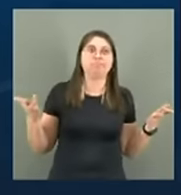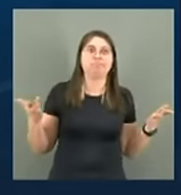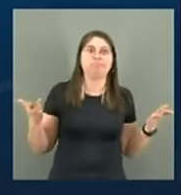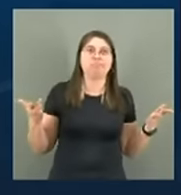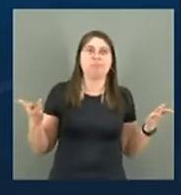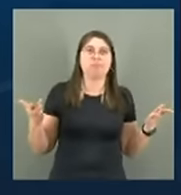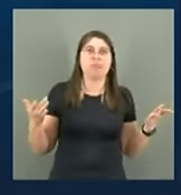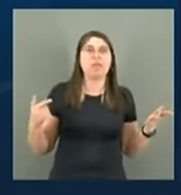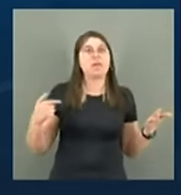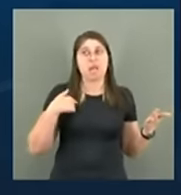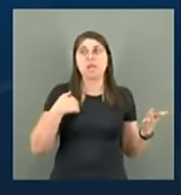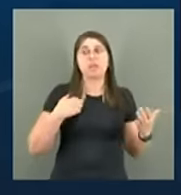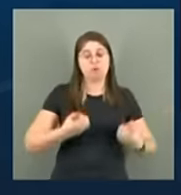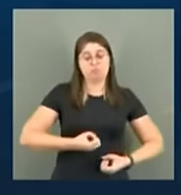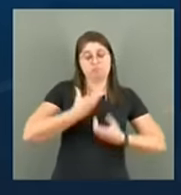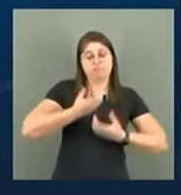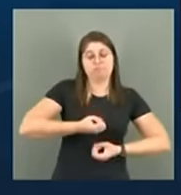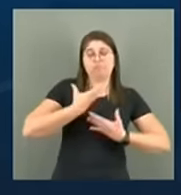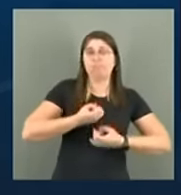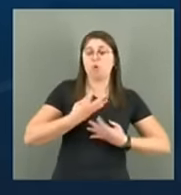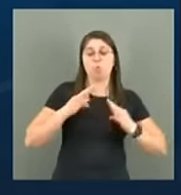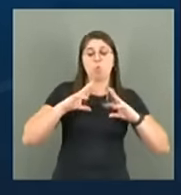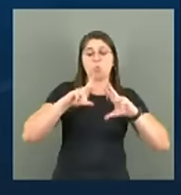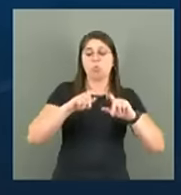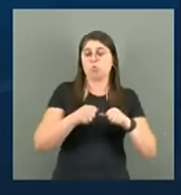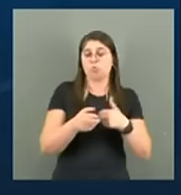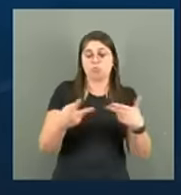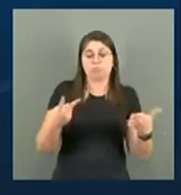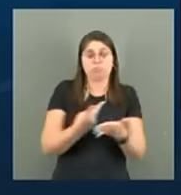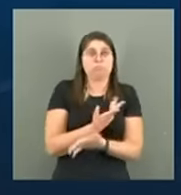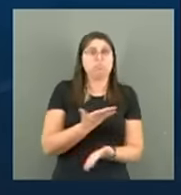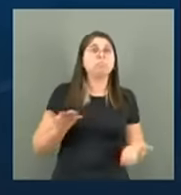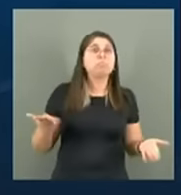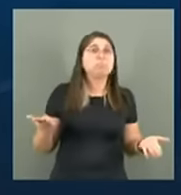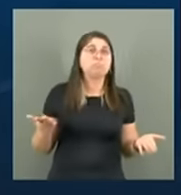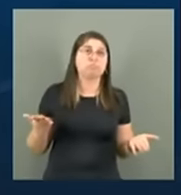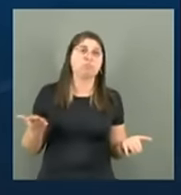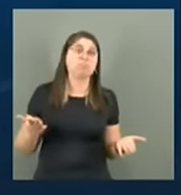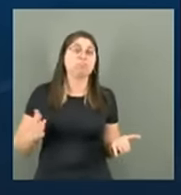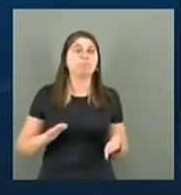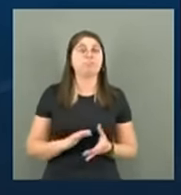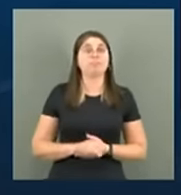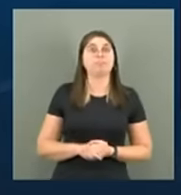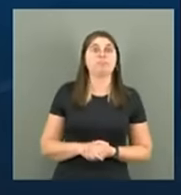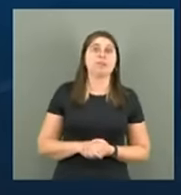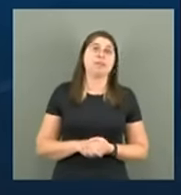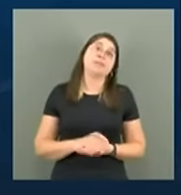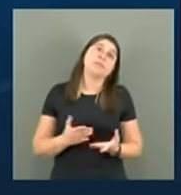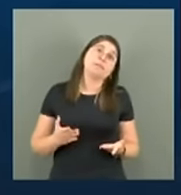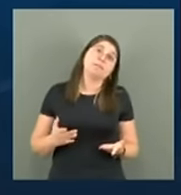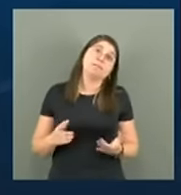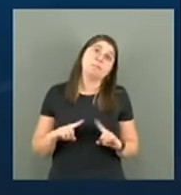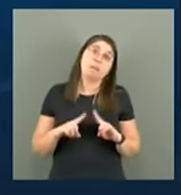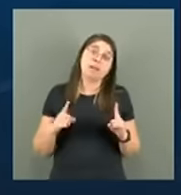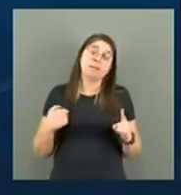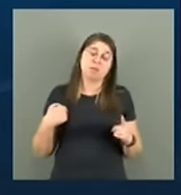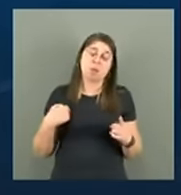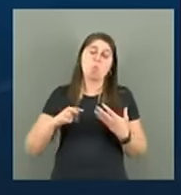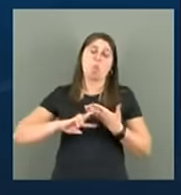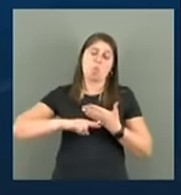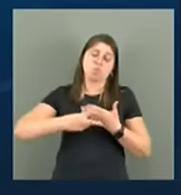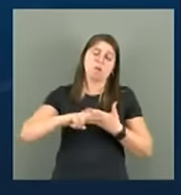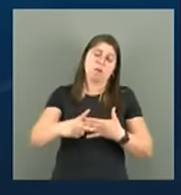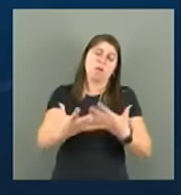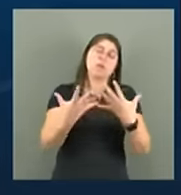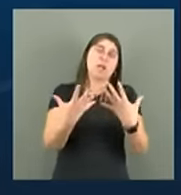vou acabar expondo realmente tudo o que está acontecendo. E aí, que vai acontecer, eu estou disposto a pagar a consequência, porque